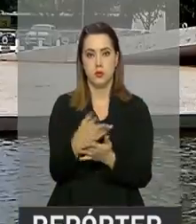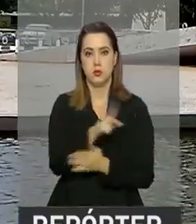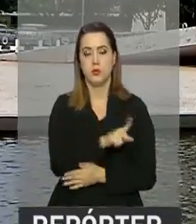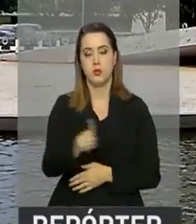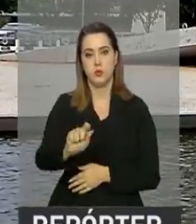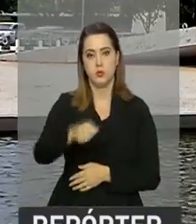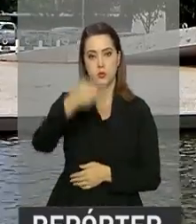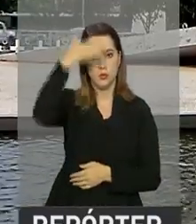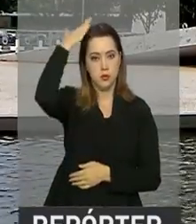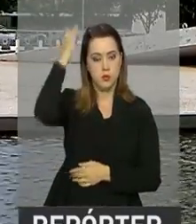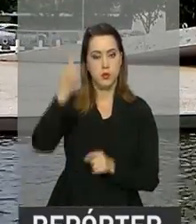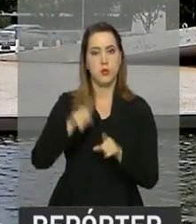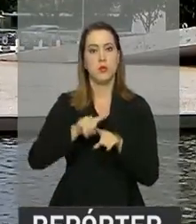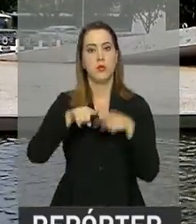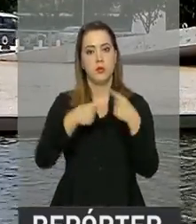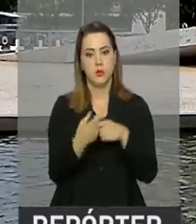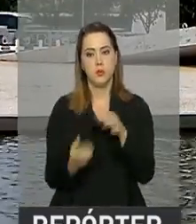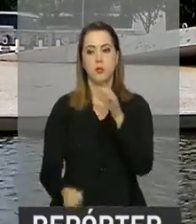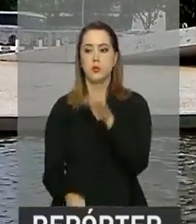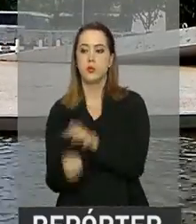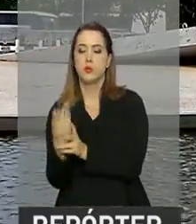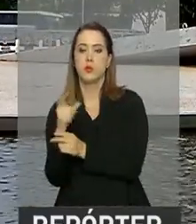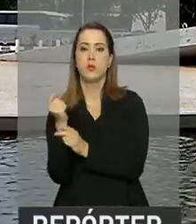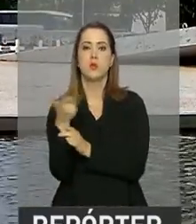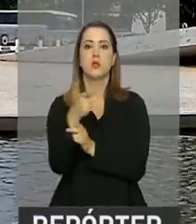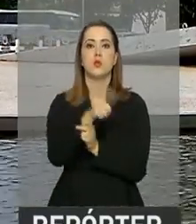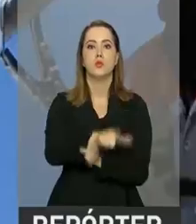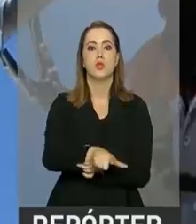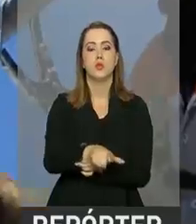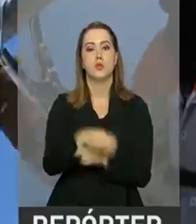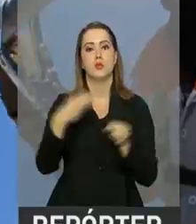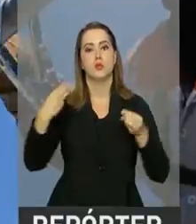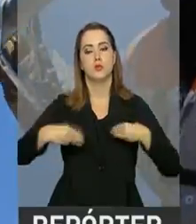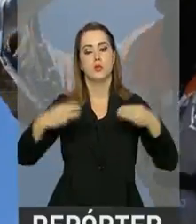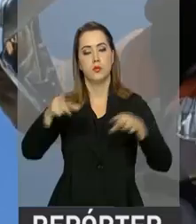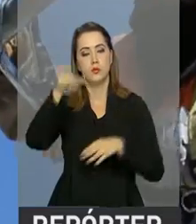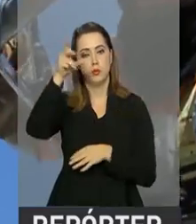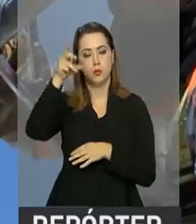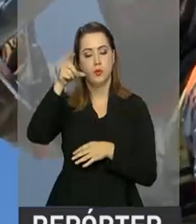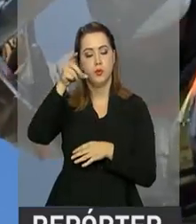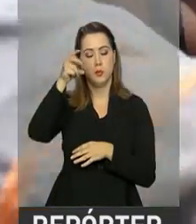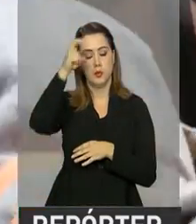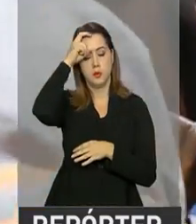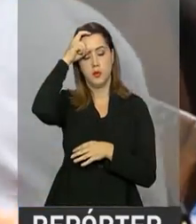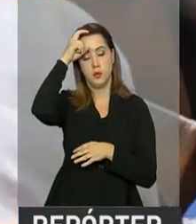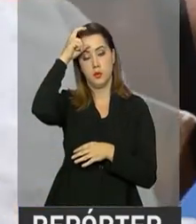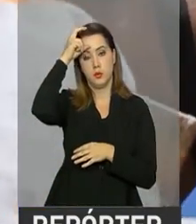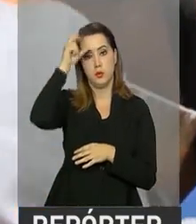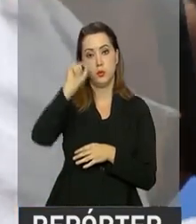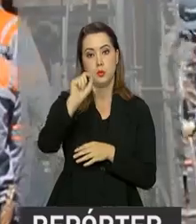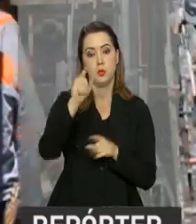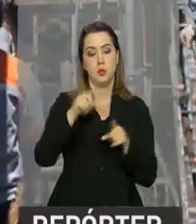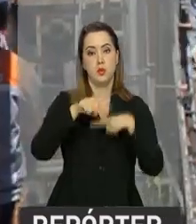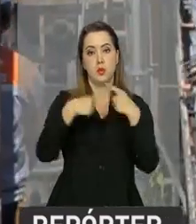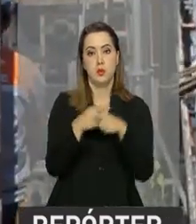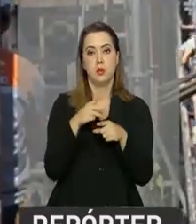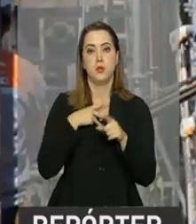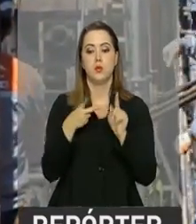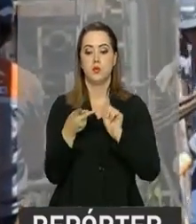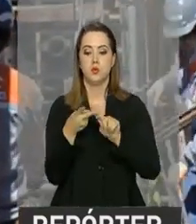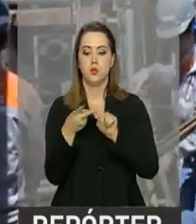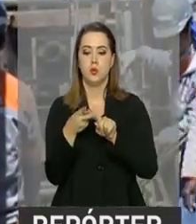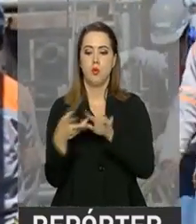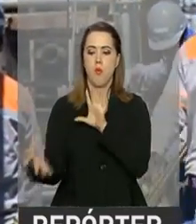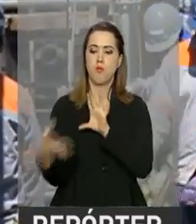que depois ainda recriou o ministério da cultura a outra medida provisória é a que criou o programa de